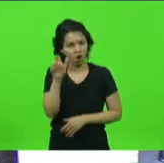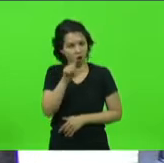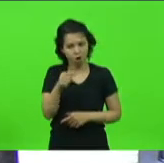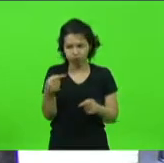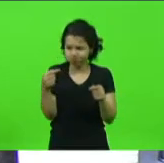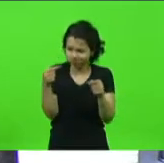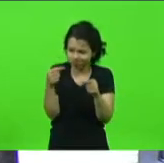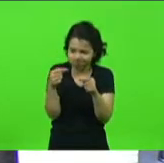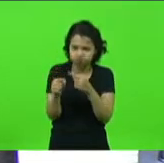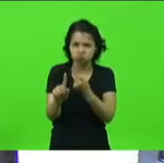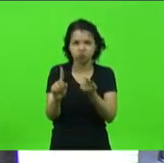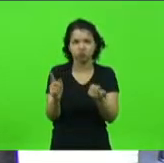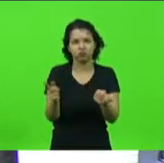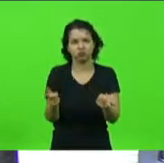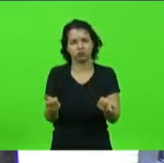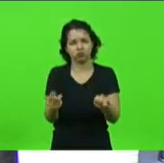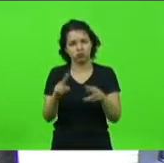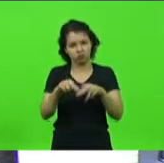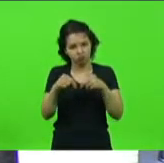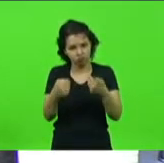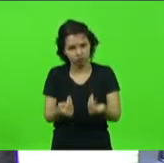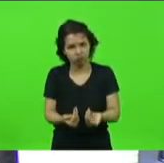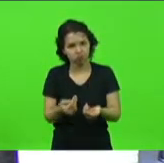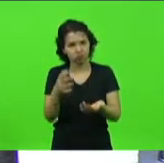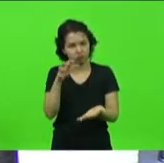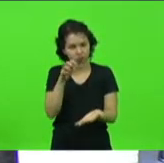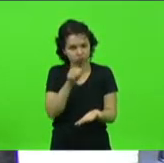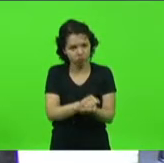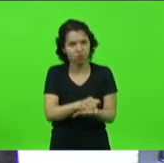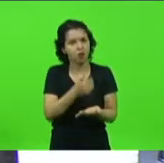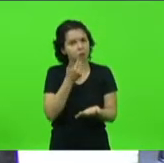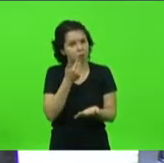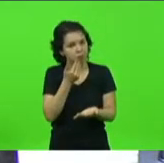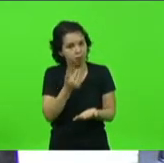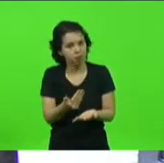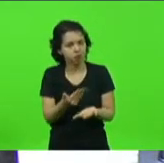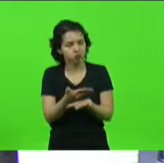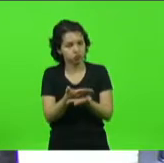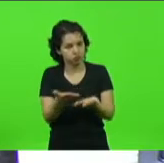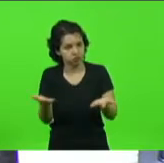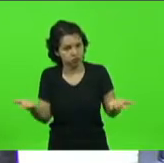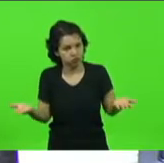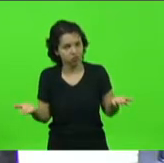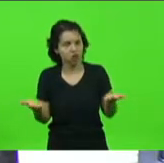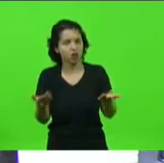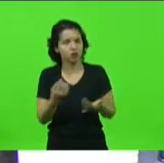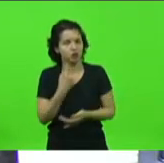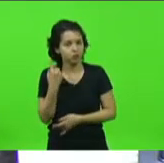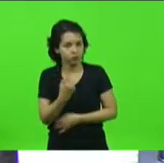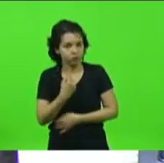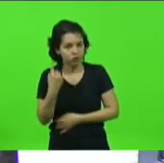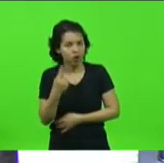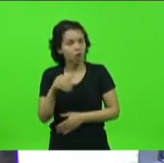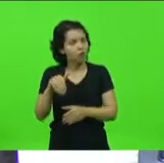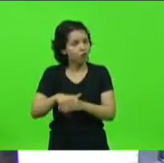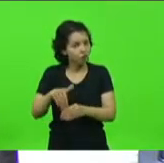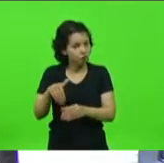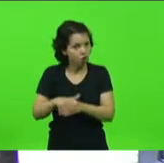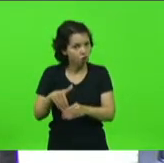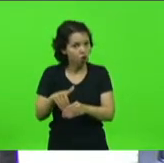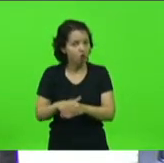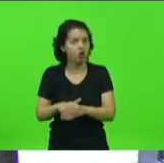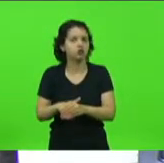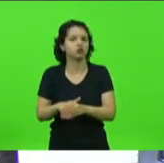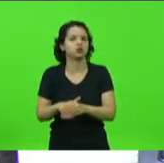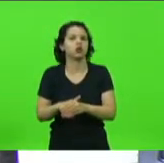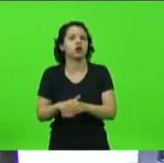fundamento, senhor presidente. Por isso, eu faço aqui um registro e peço aos colegas que votem favoravelmente